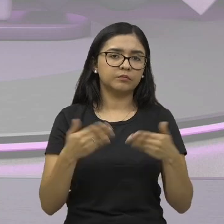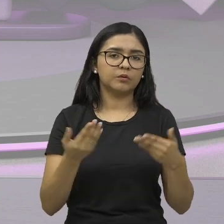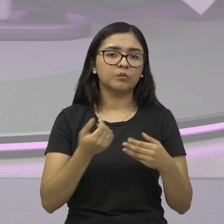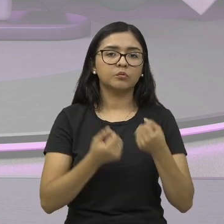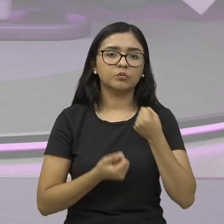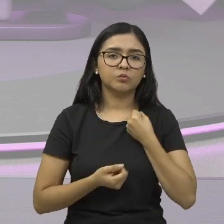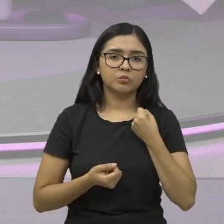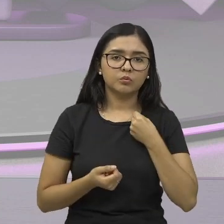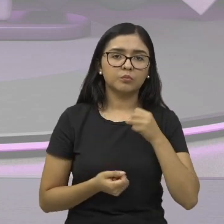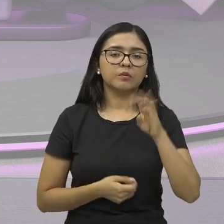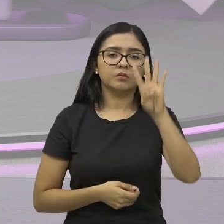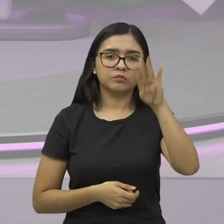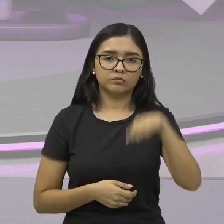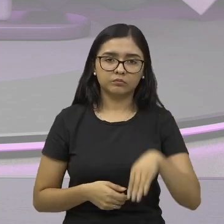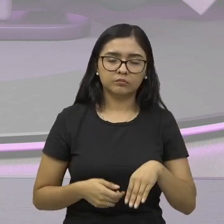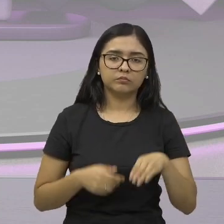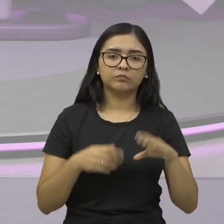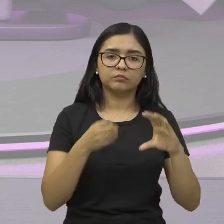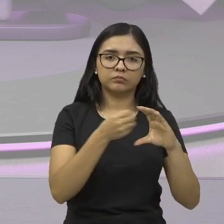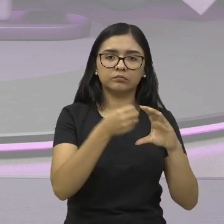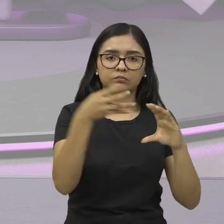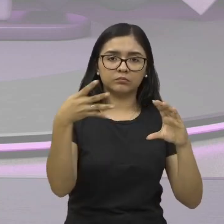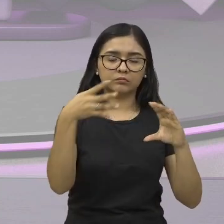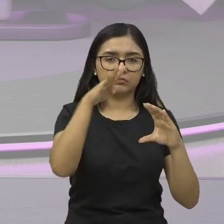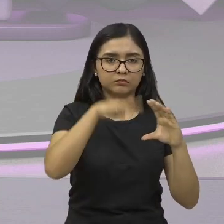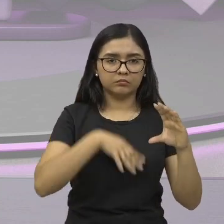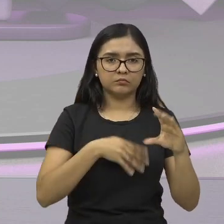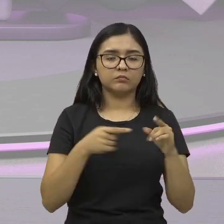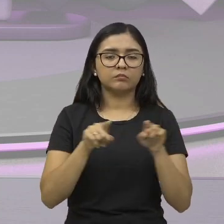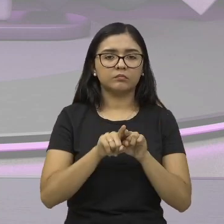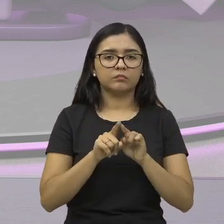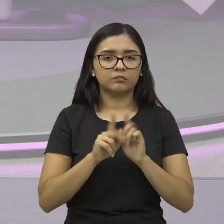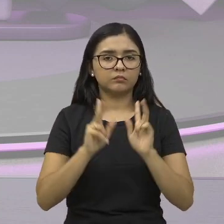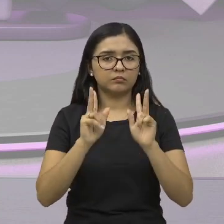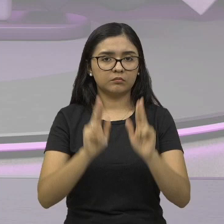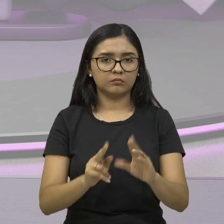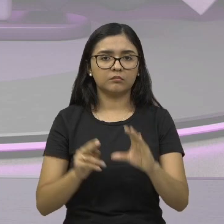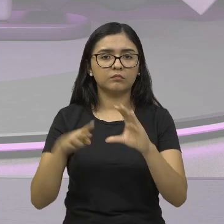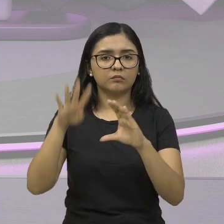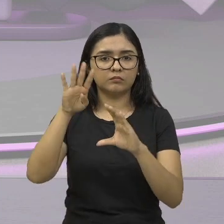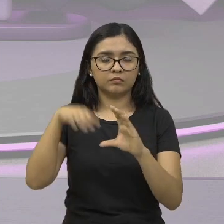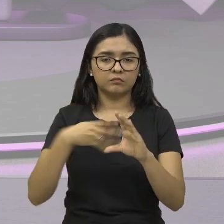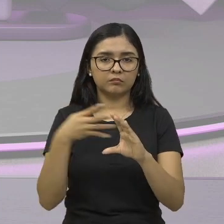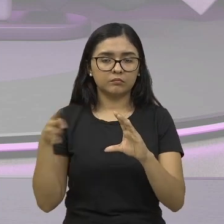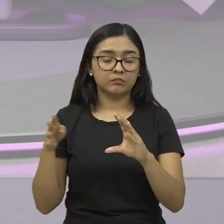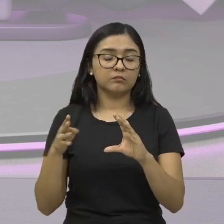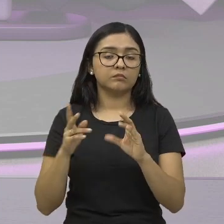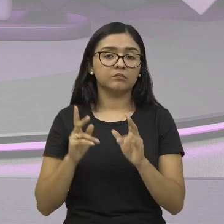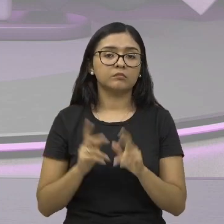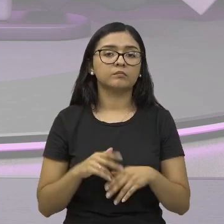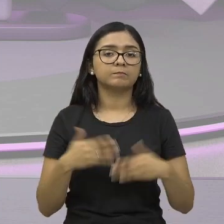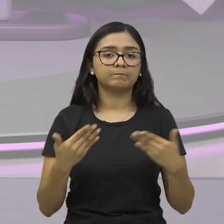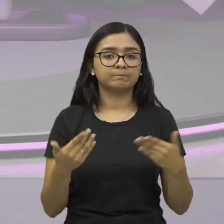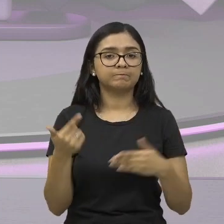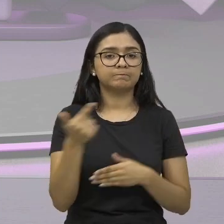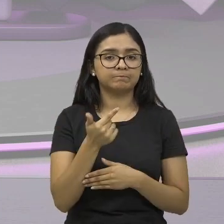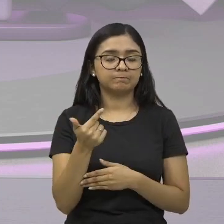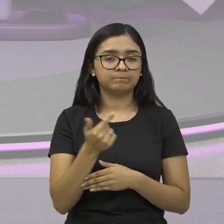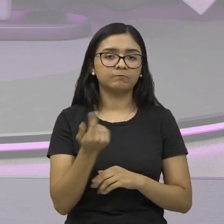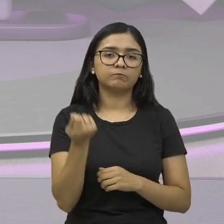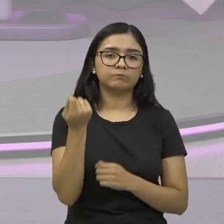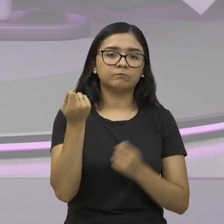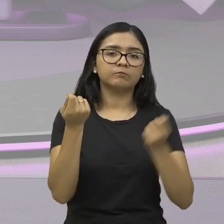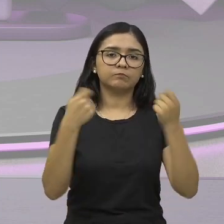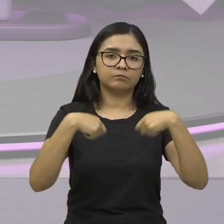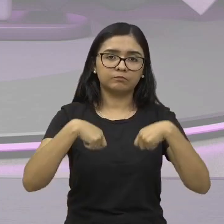de colunas da primeira matriz é igual ao número de linhas da segunda matriz. Então, eu consigo realizar essa